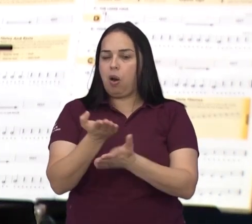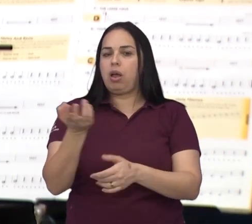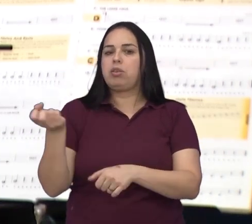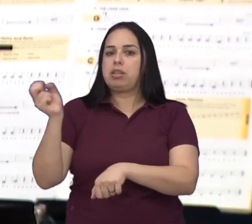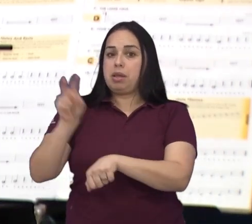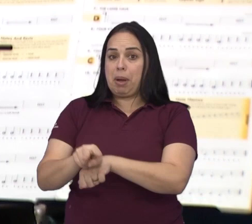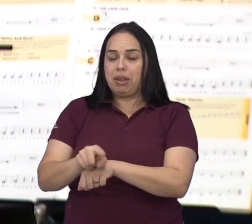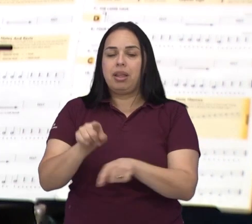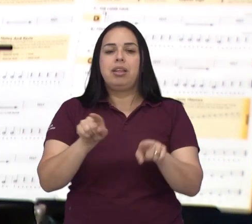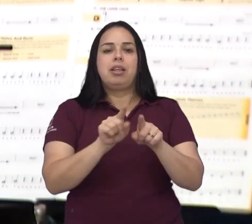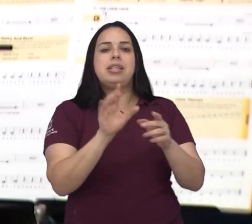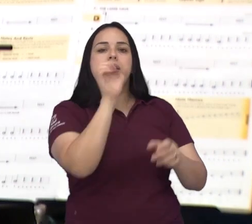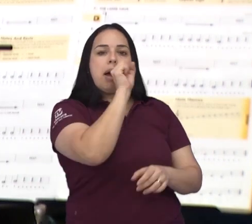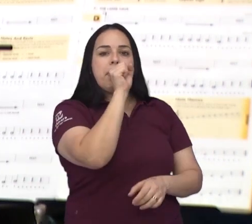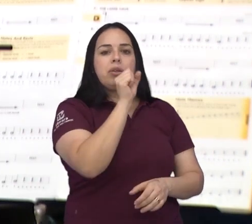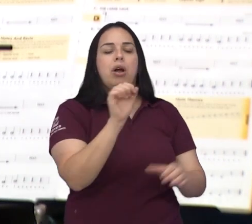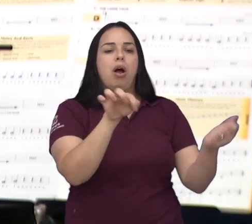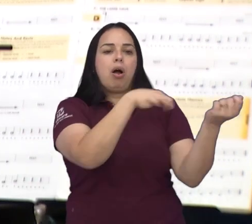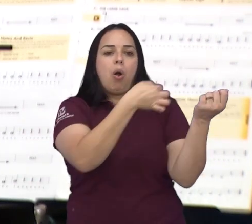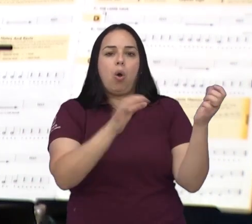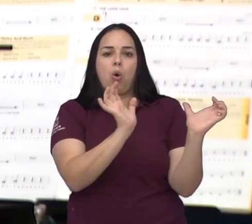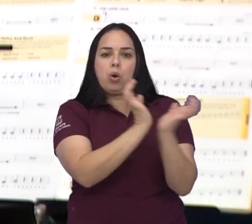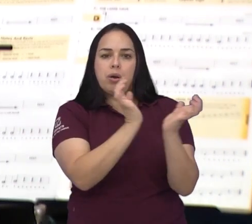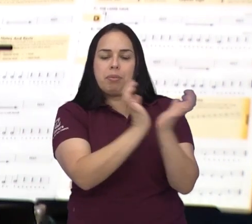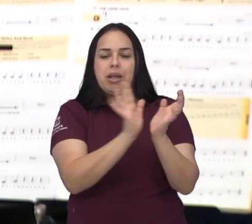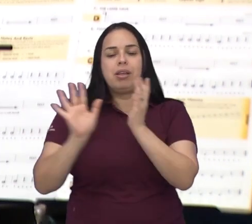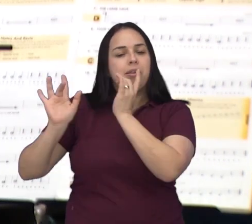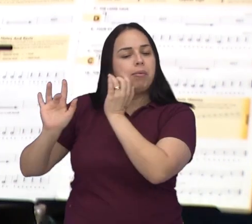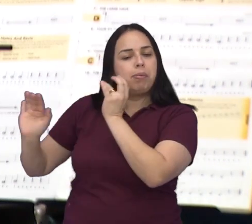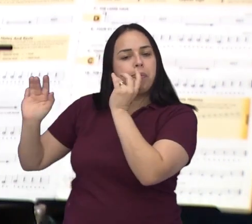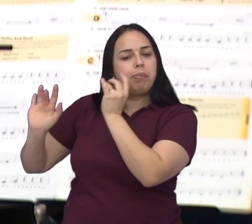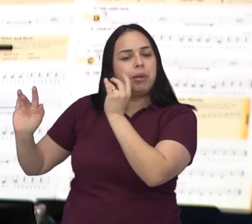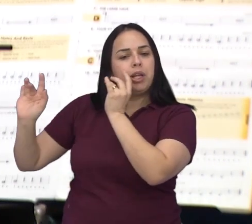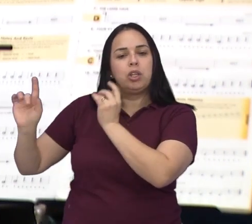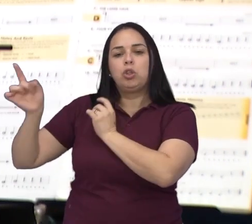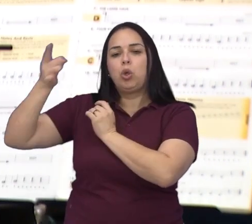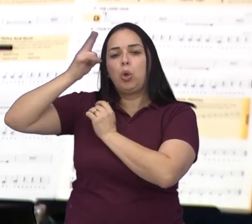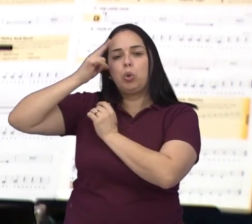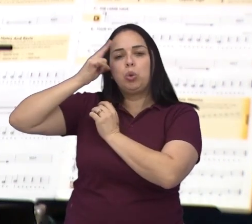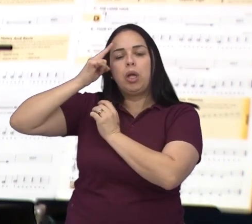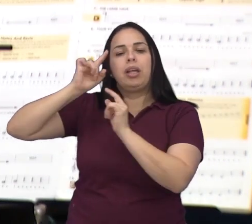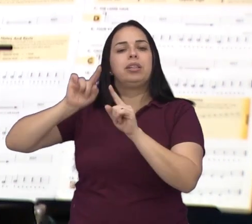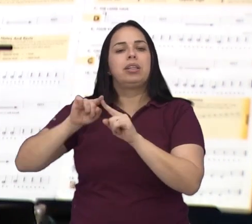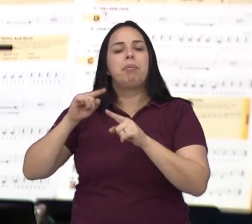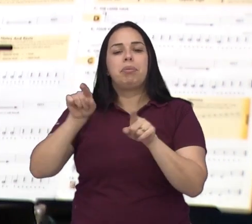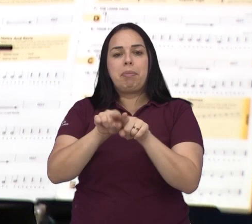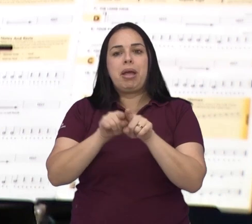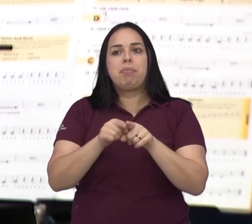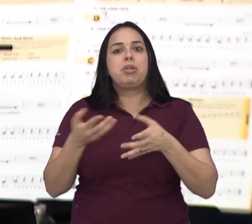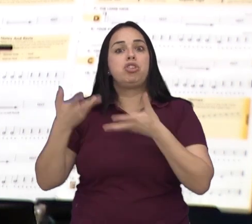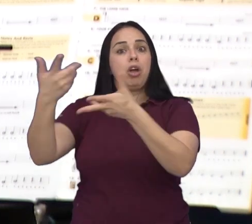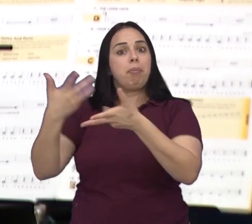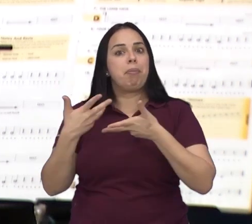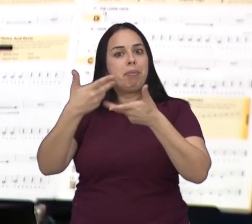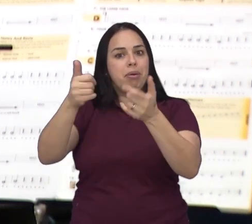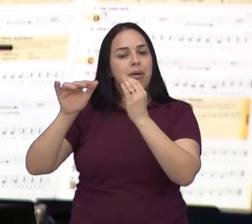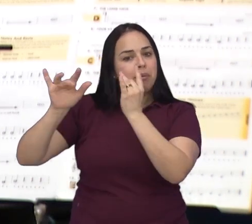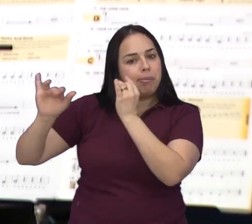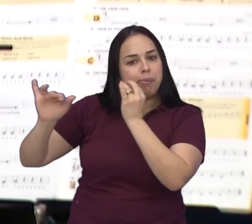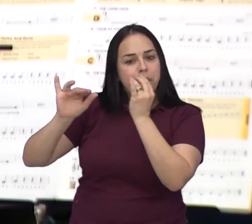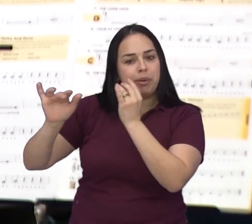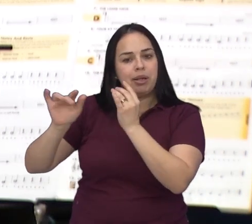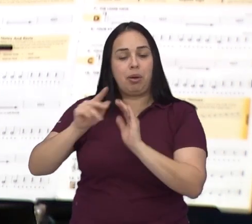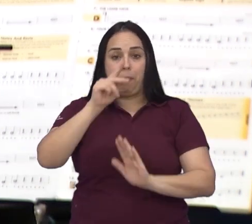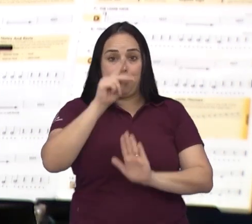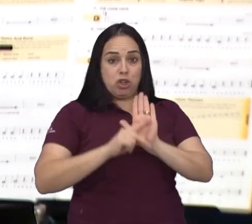sábado eu tenho orquestra. E a flauta ela tem fazendo parte da minha rotina porque eu também toco em outros lugares também. Não é só aqui, só no